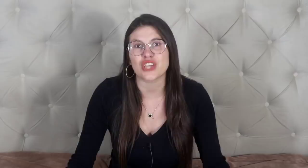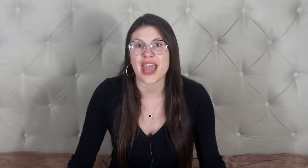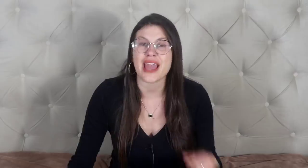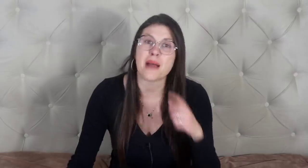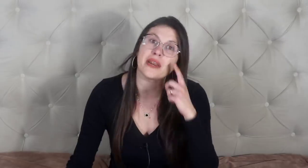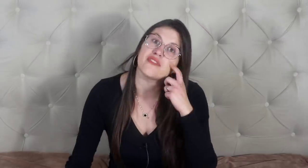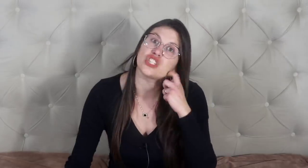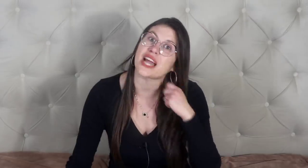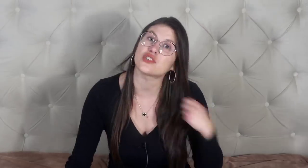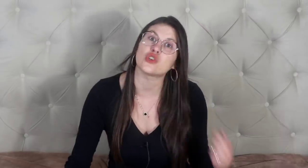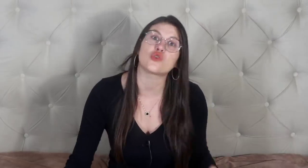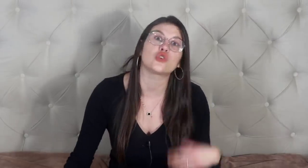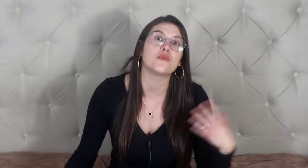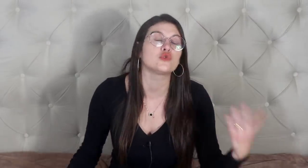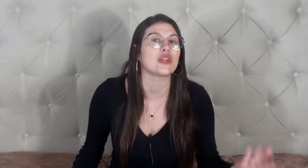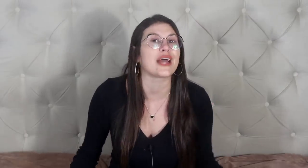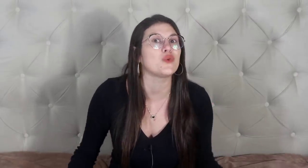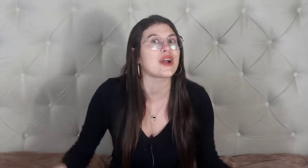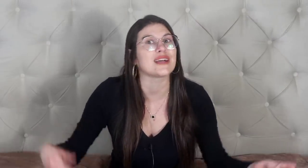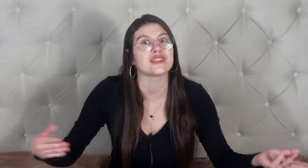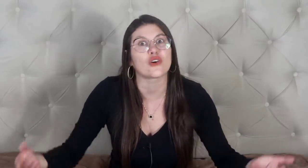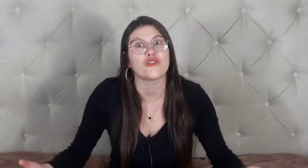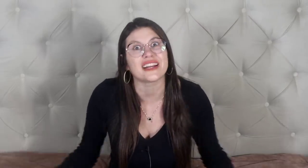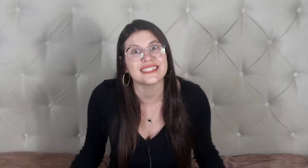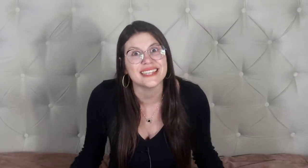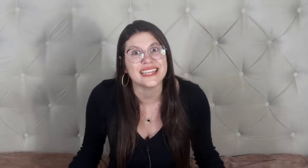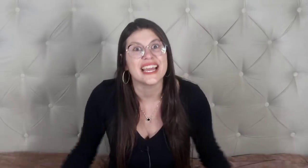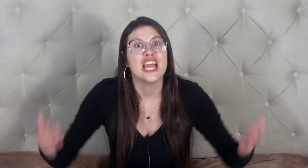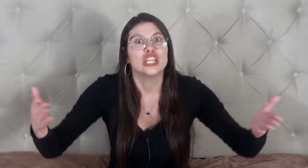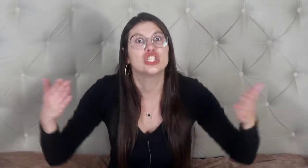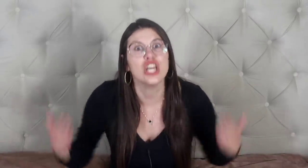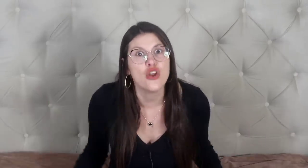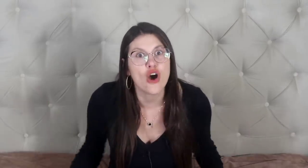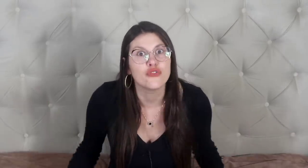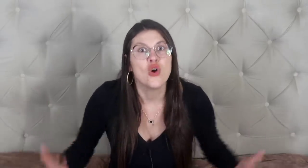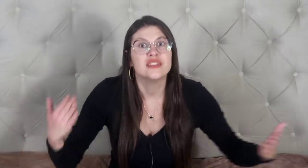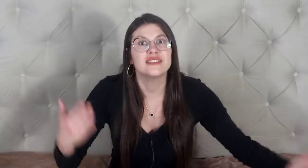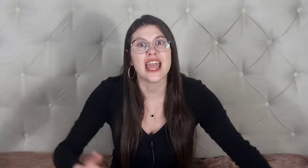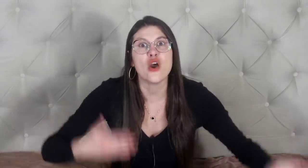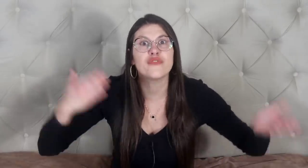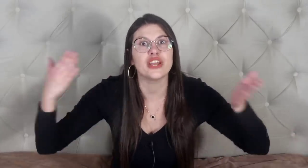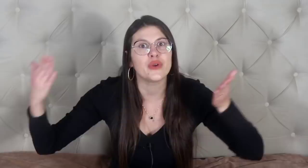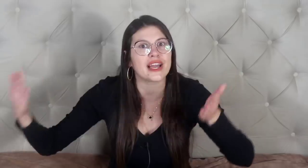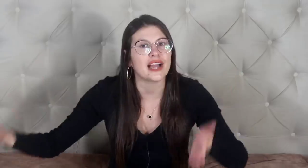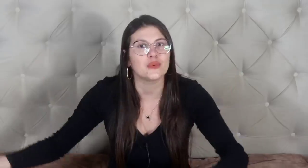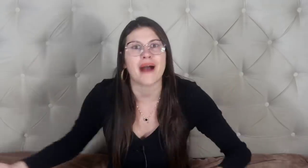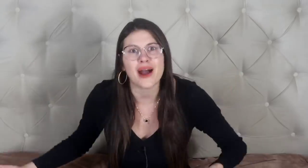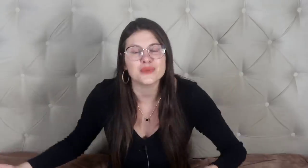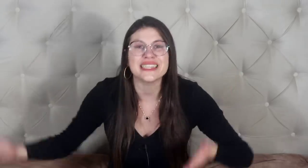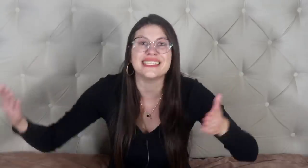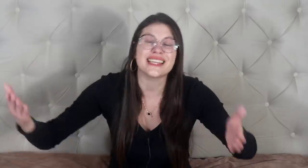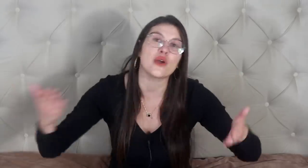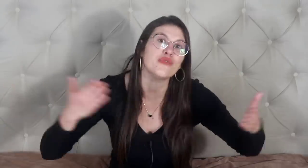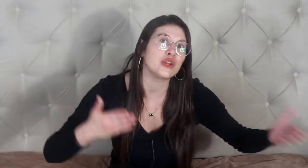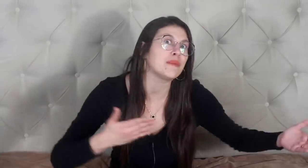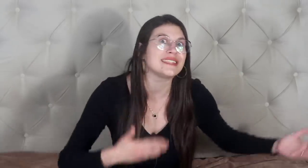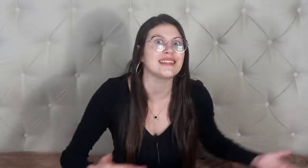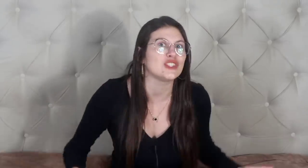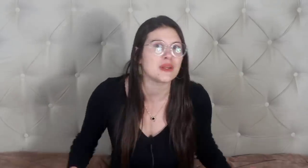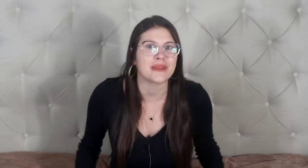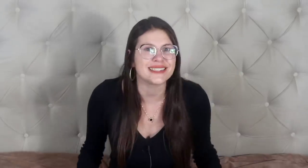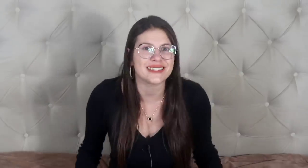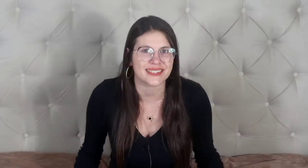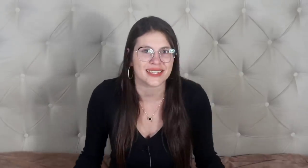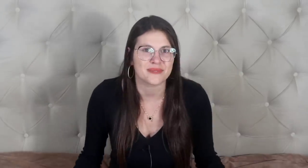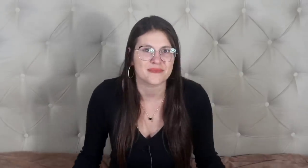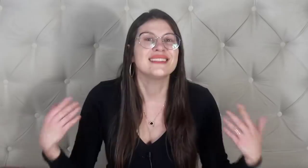obrigando a PGR a abrir investigações contra o Bolsonaro no caso da Covaxin. De novo, sem ouvir o Ricardo Barros e sem ouvir o